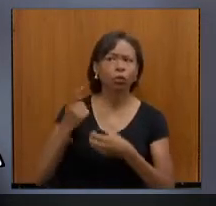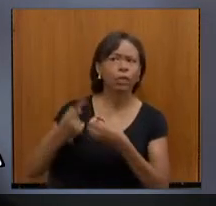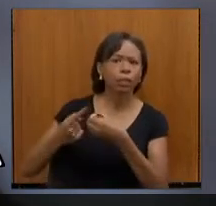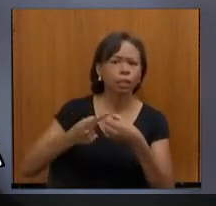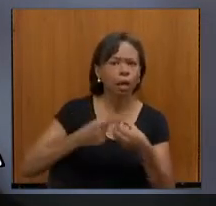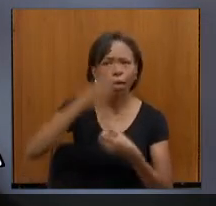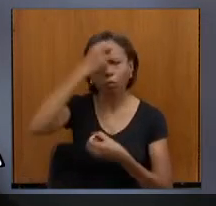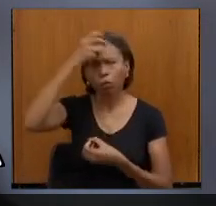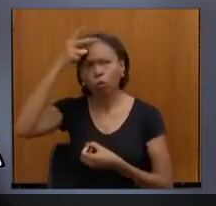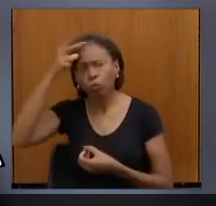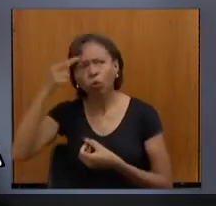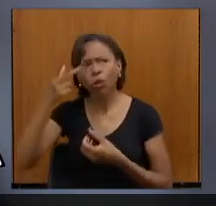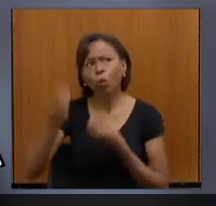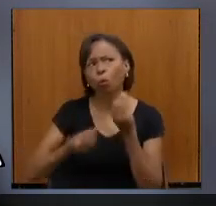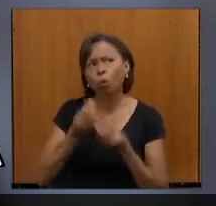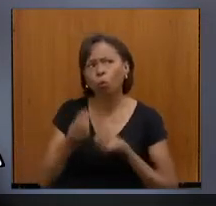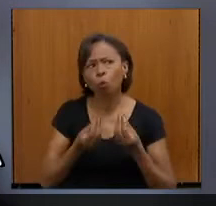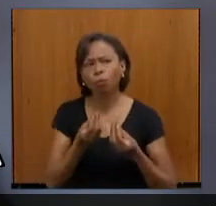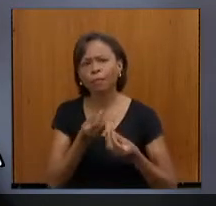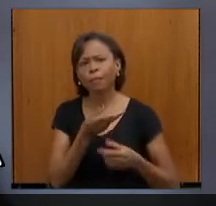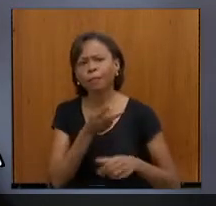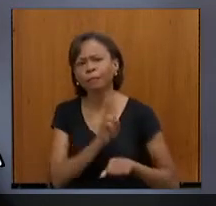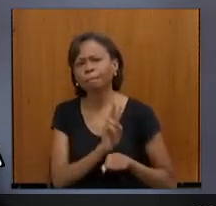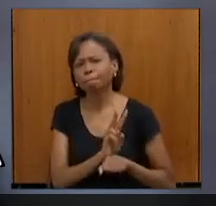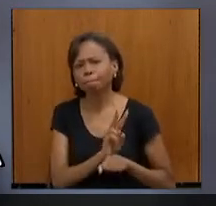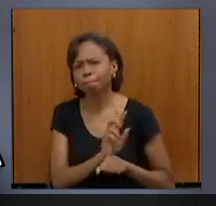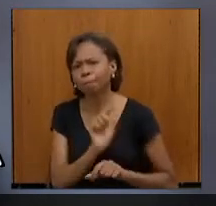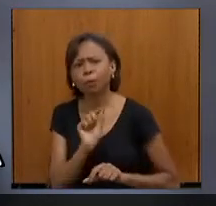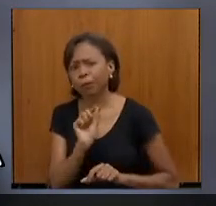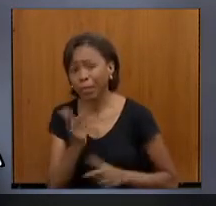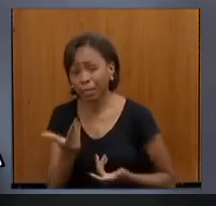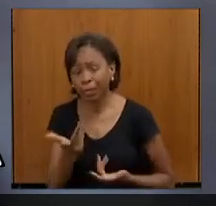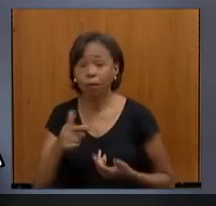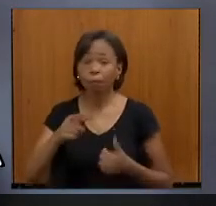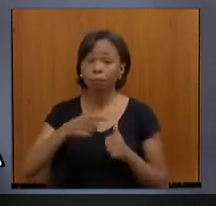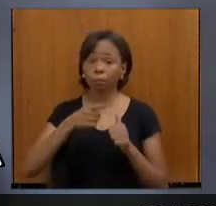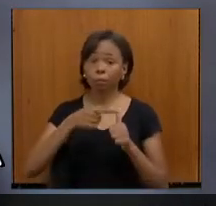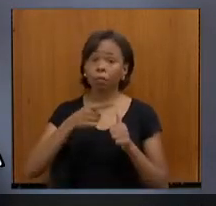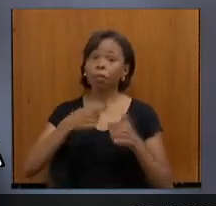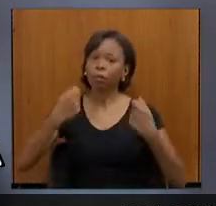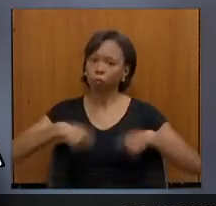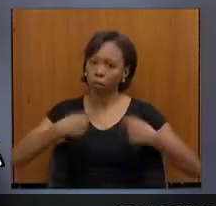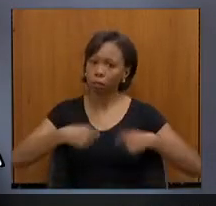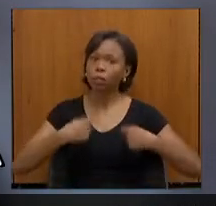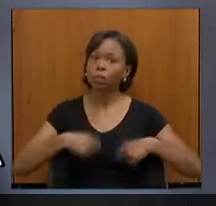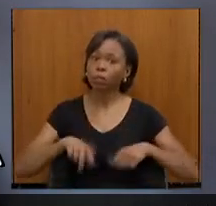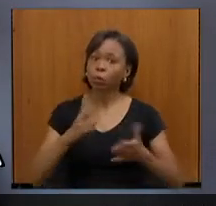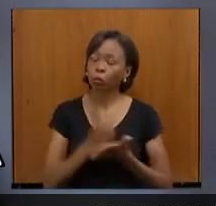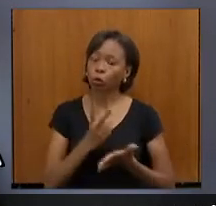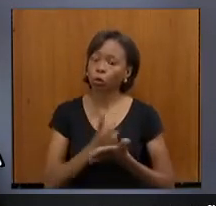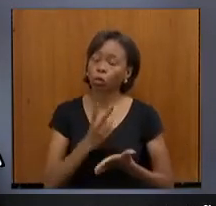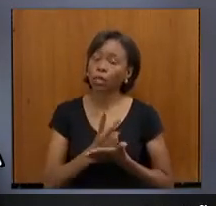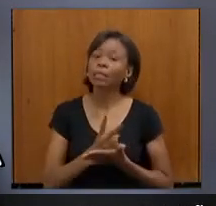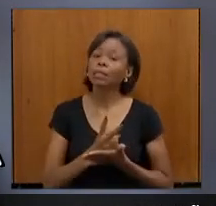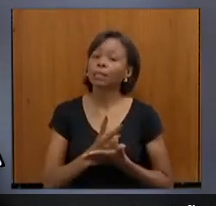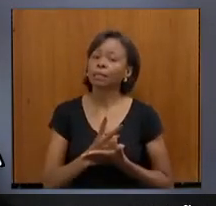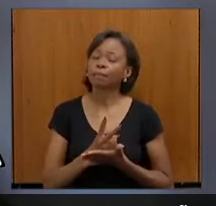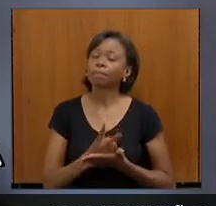O primeiro é, nós precisamos manter as medidas de proteção e prevenção da